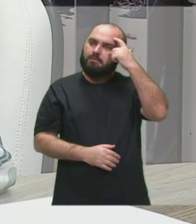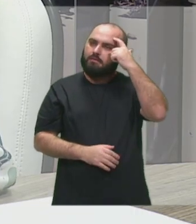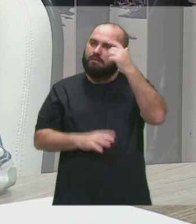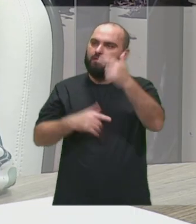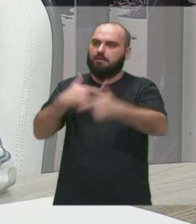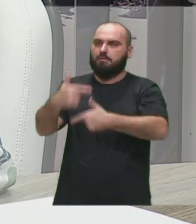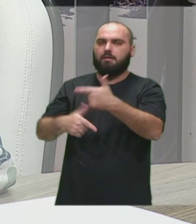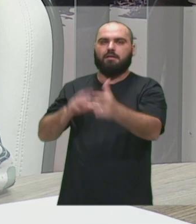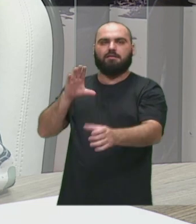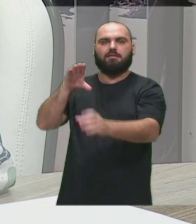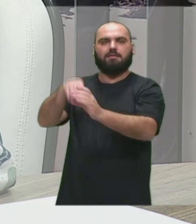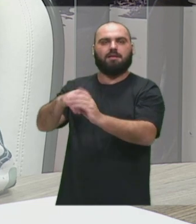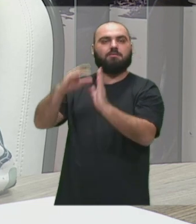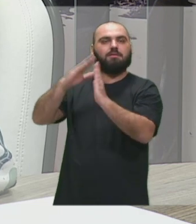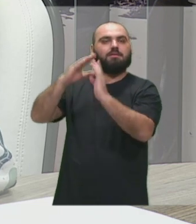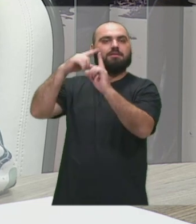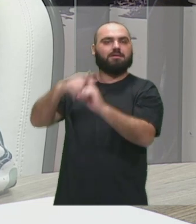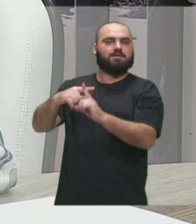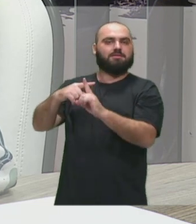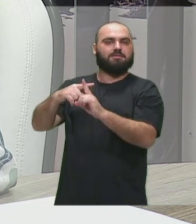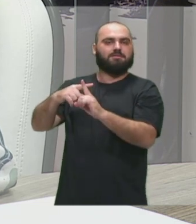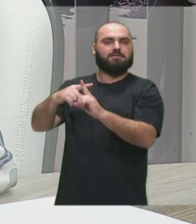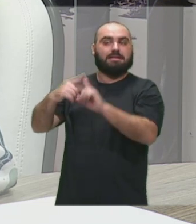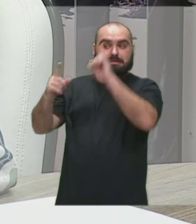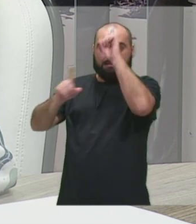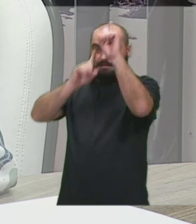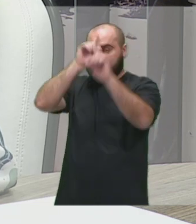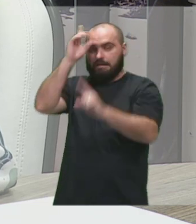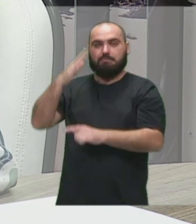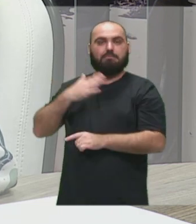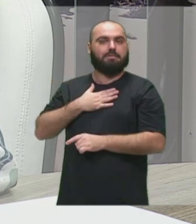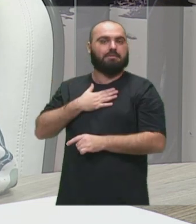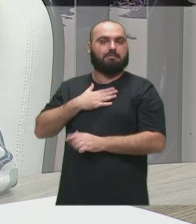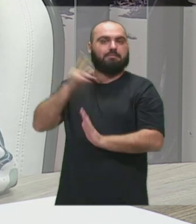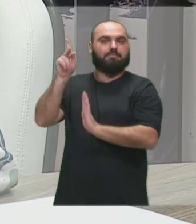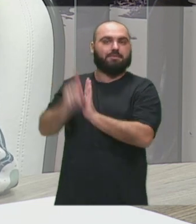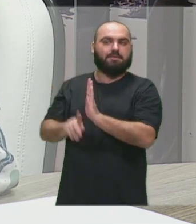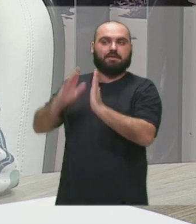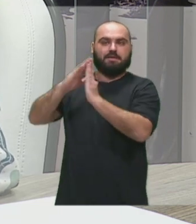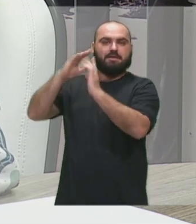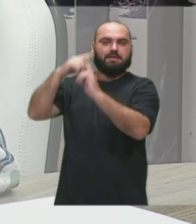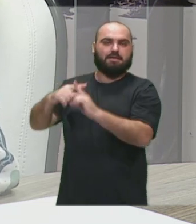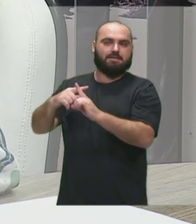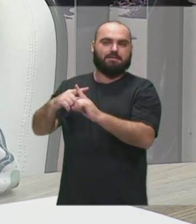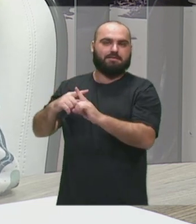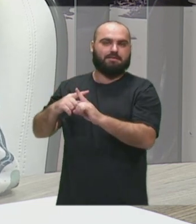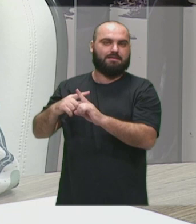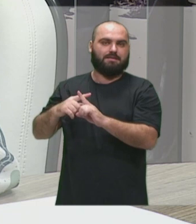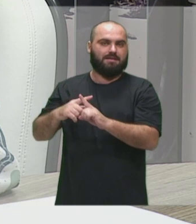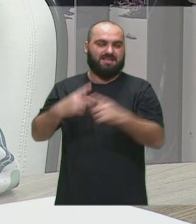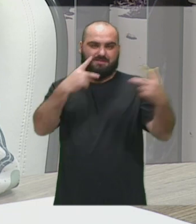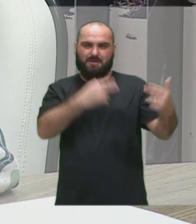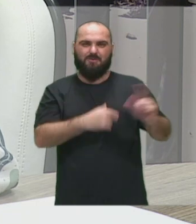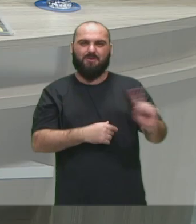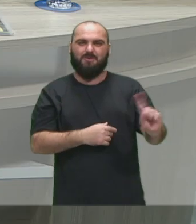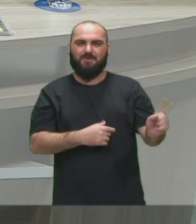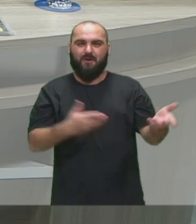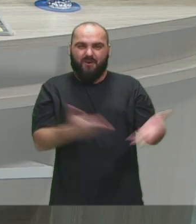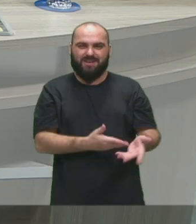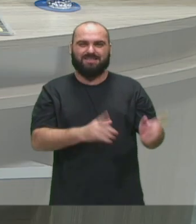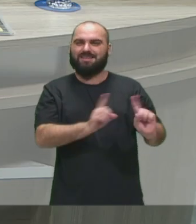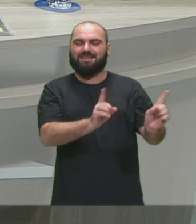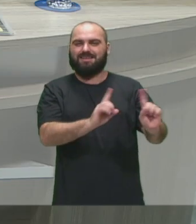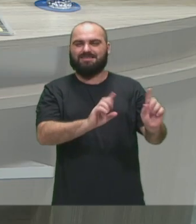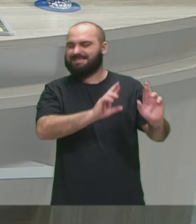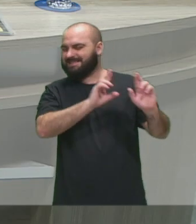igrejas. Essa era a ideia do meu projeto, a ideia original do meu projeto. Não era dessa forma que nasceu. E